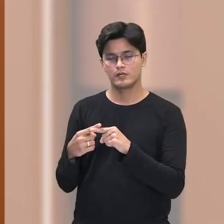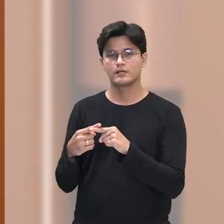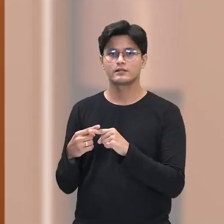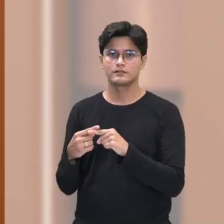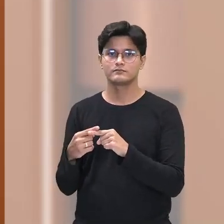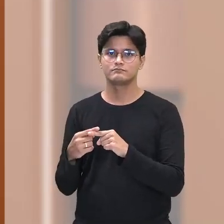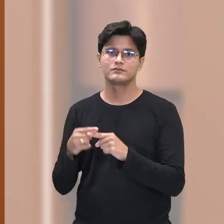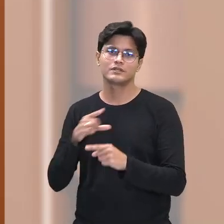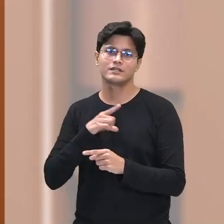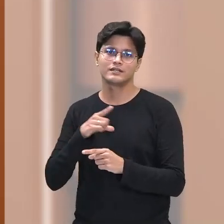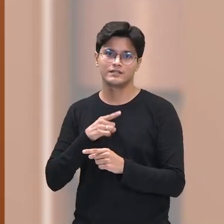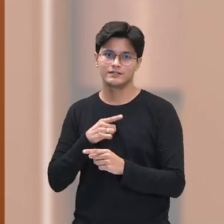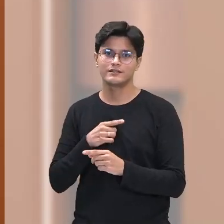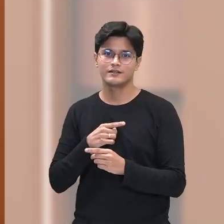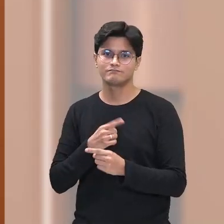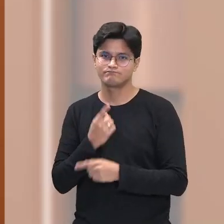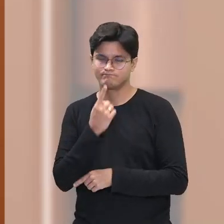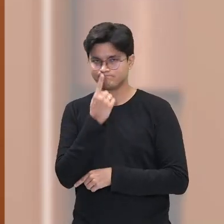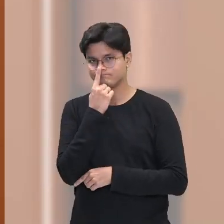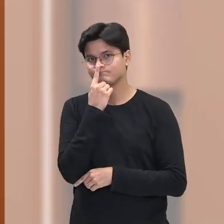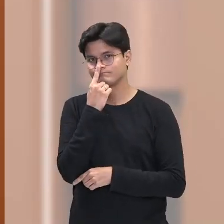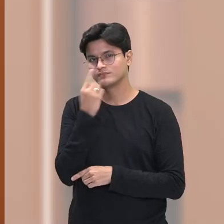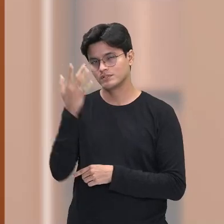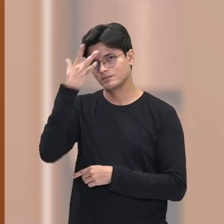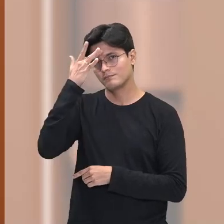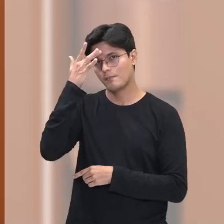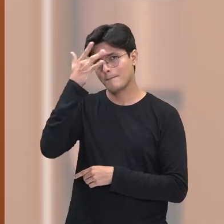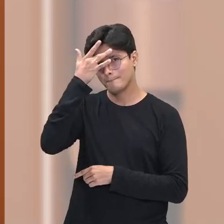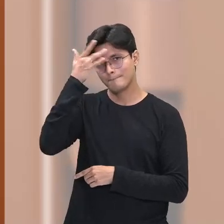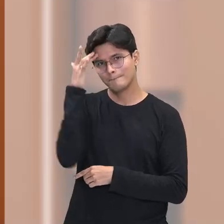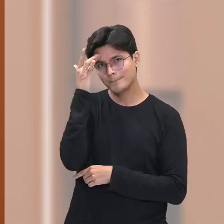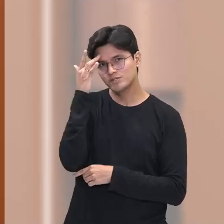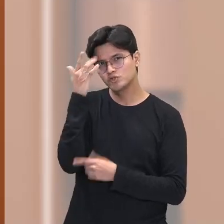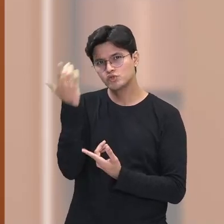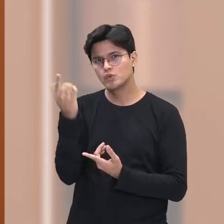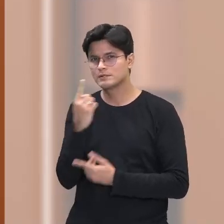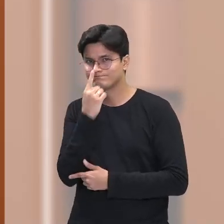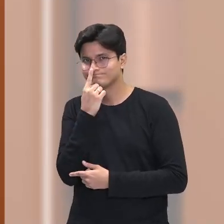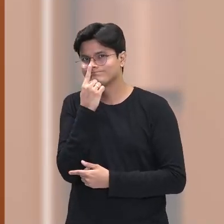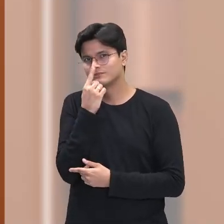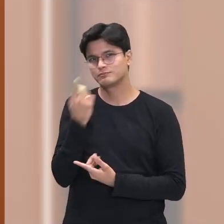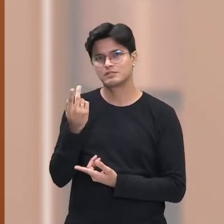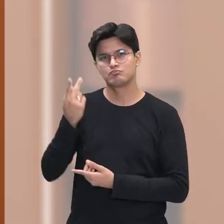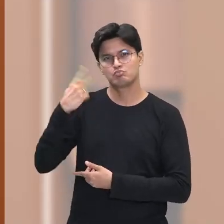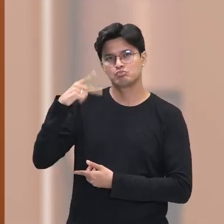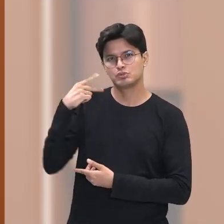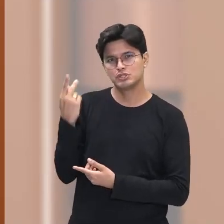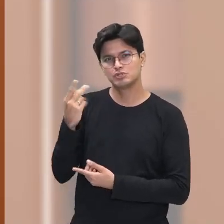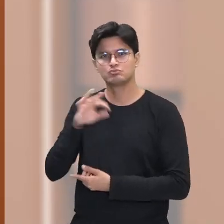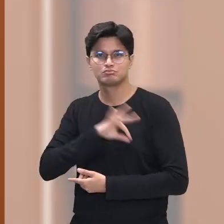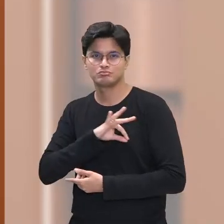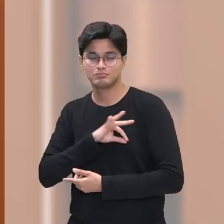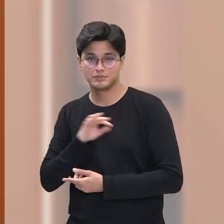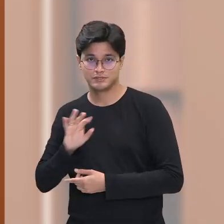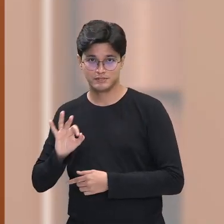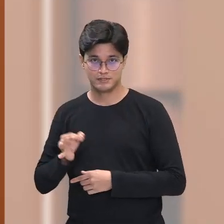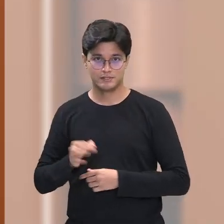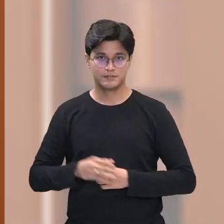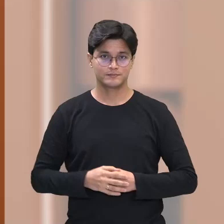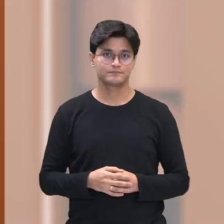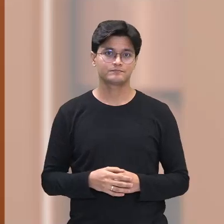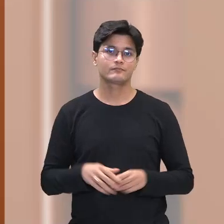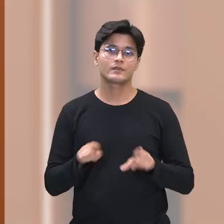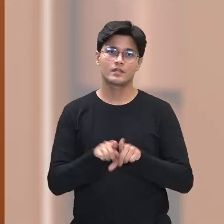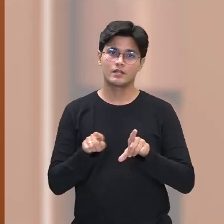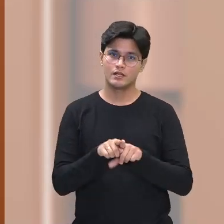desse nível de pessoas que habitam esses lugares. Tudo bem? Então vamos lá adiante. A gente pode verificar